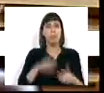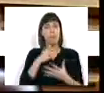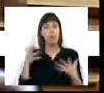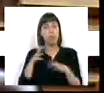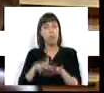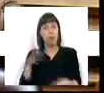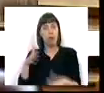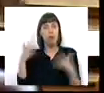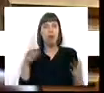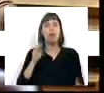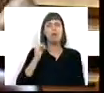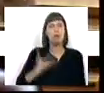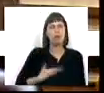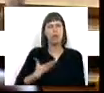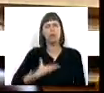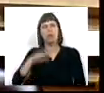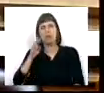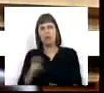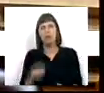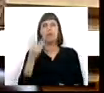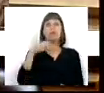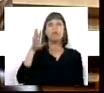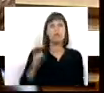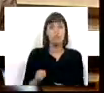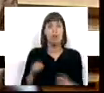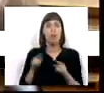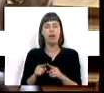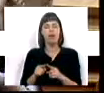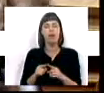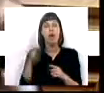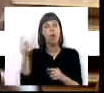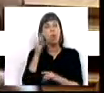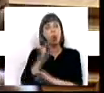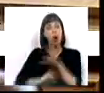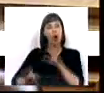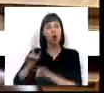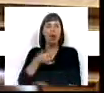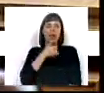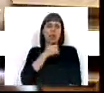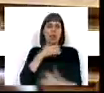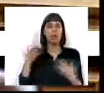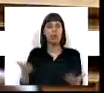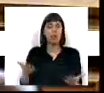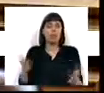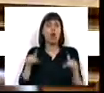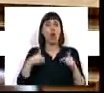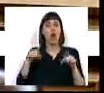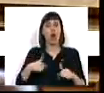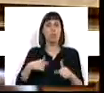maiorias parlamentares, do PSD, do CDS e do PS, que na União Europeia é que se decidia e que nós